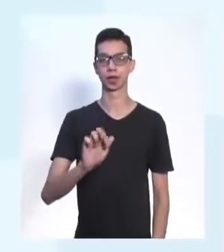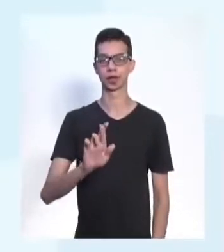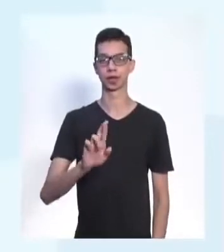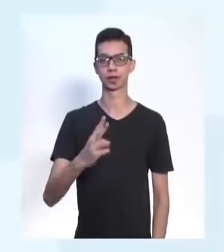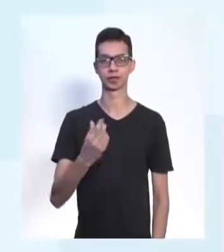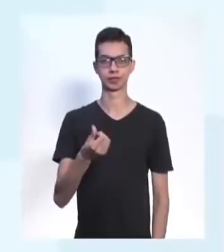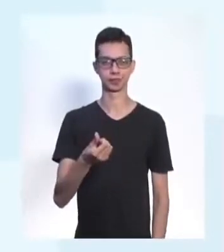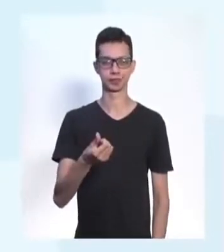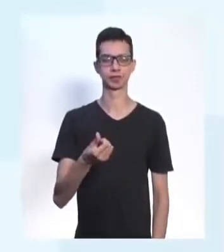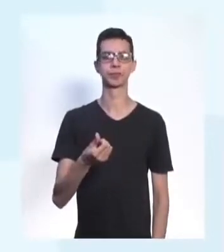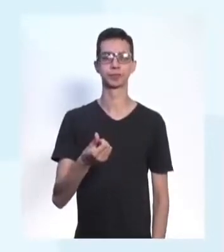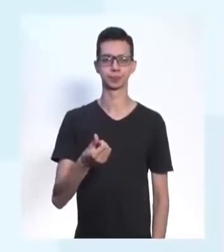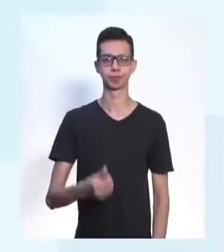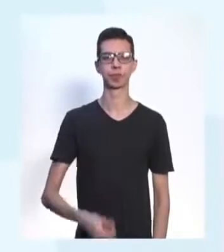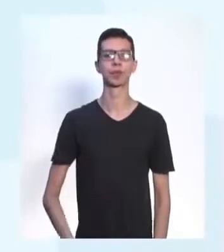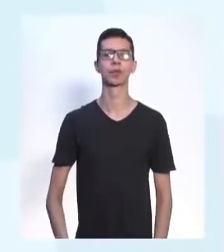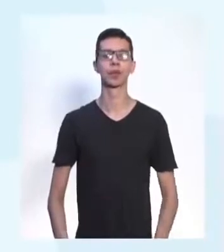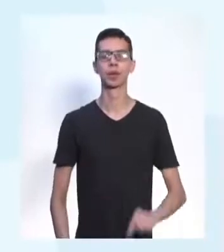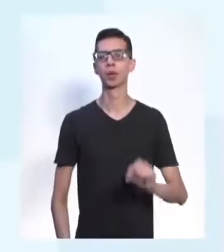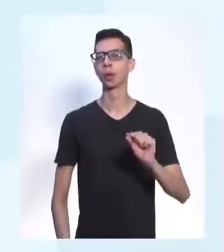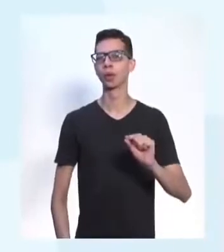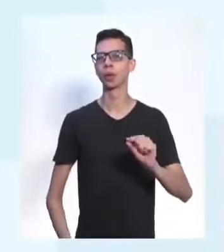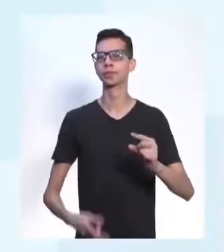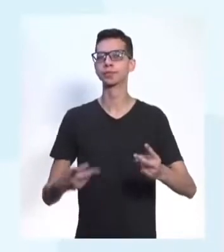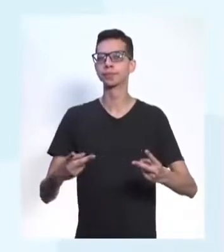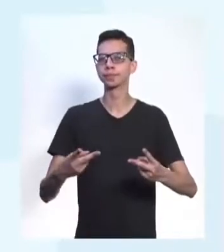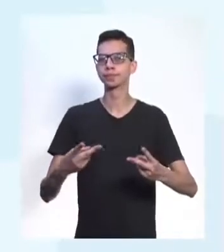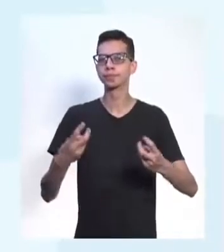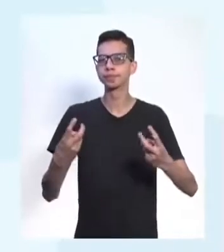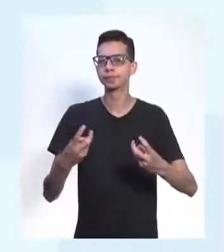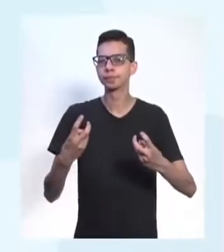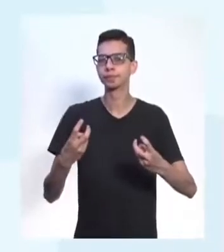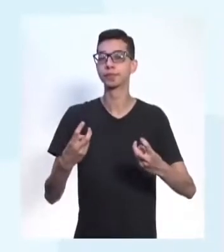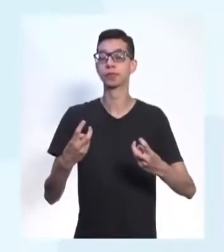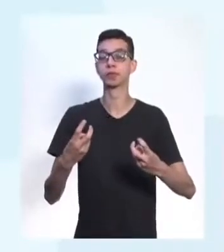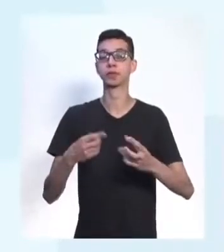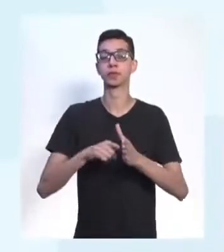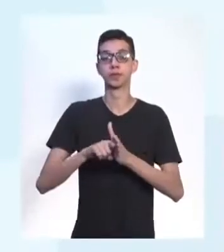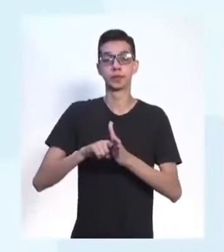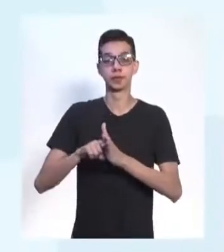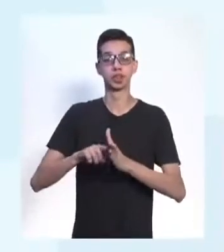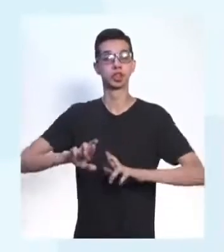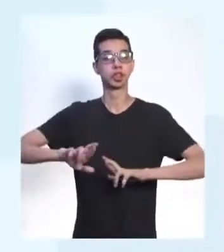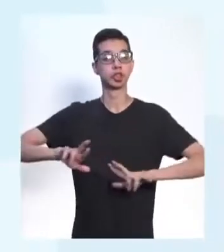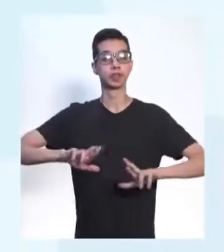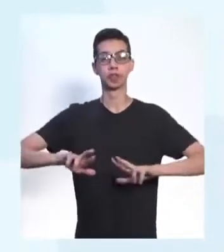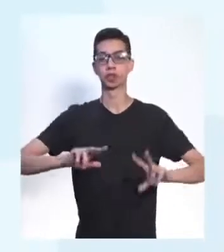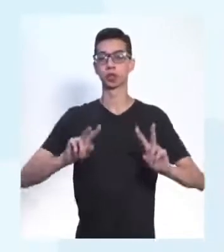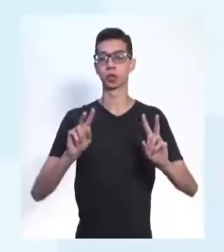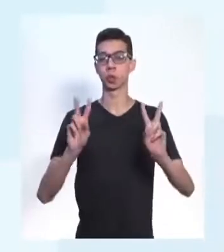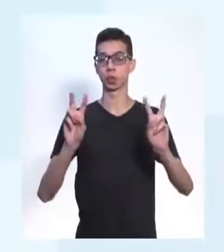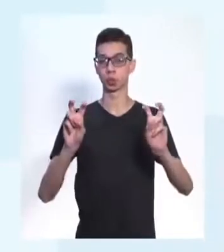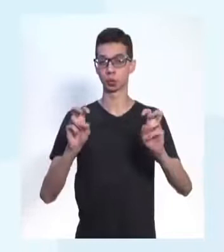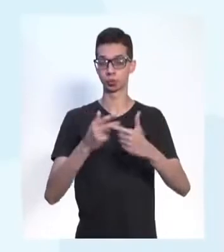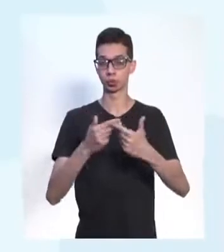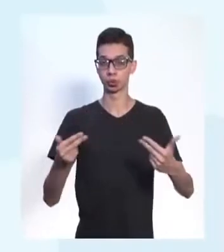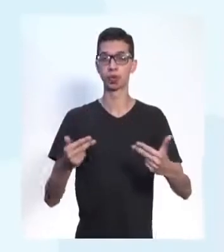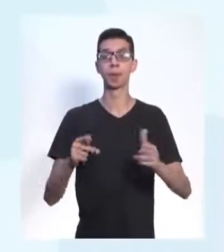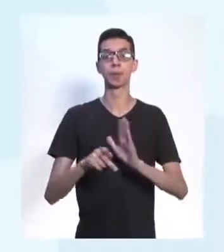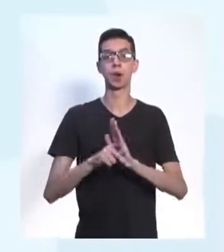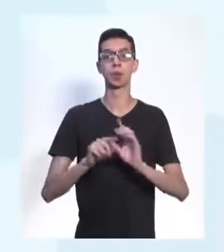08AR26. Explorar diferentes elementos envolvidos na composição de manifestações cênicas de matriz indígena, africana